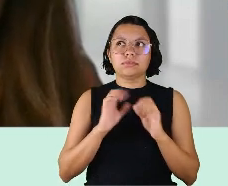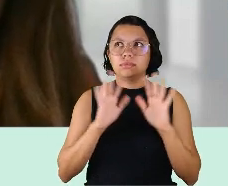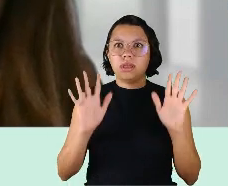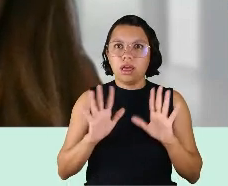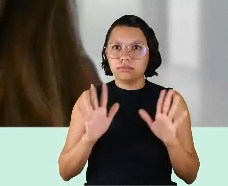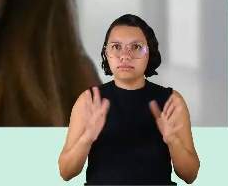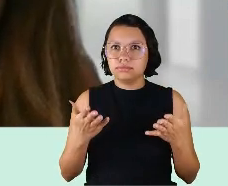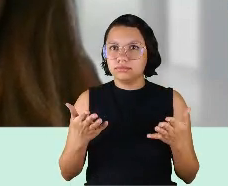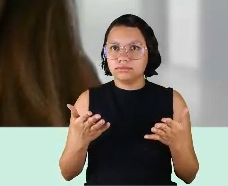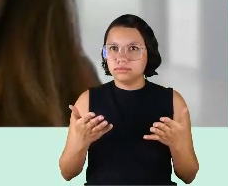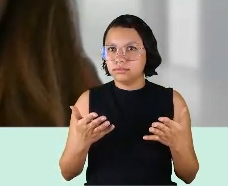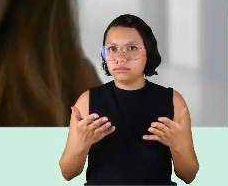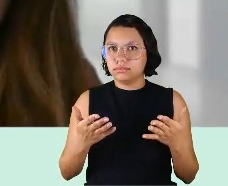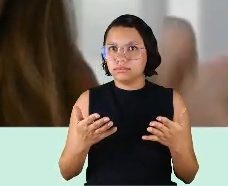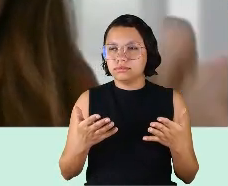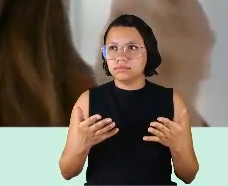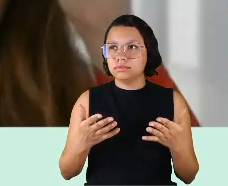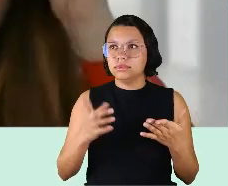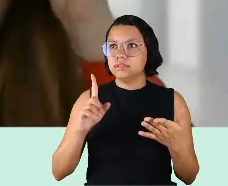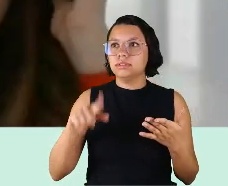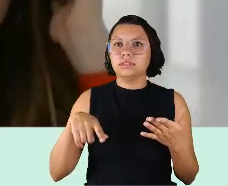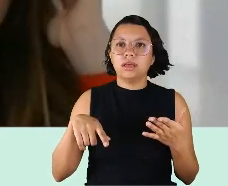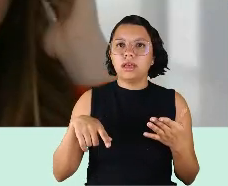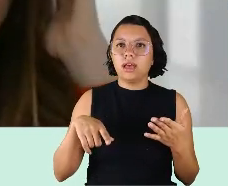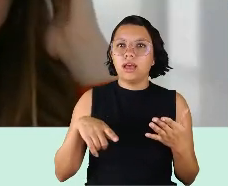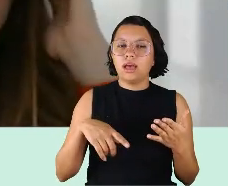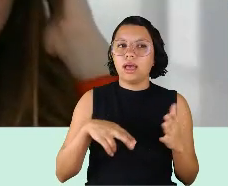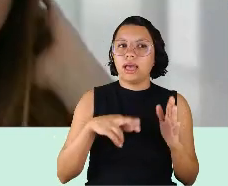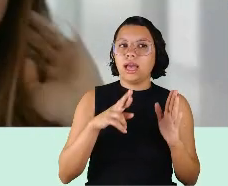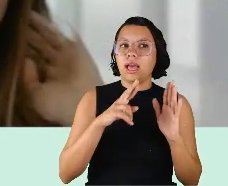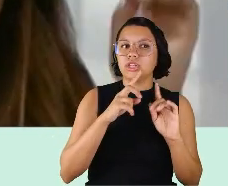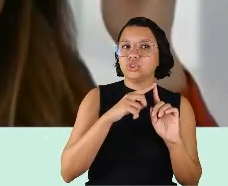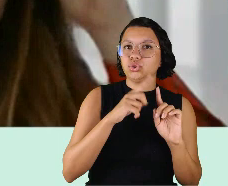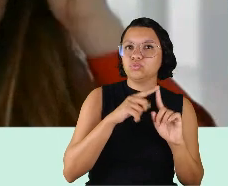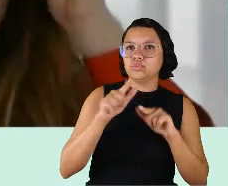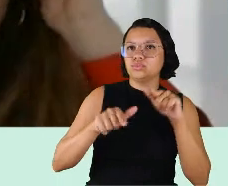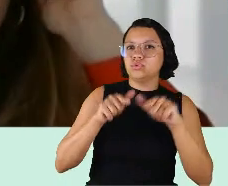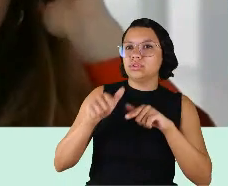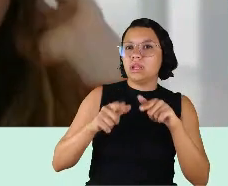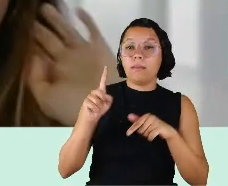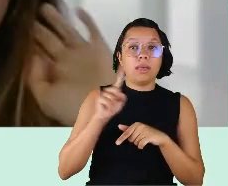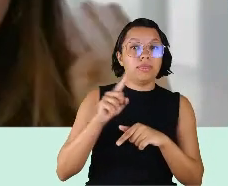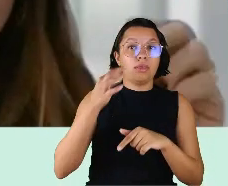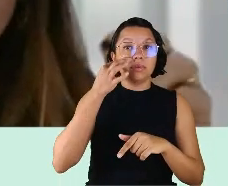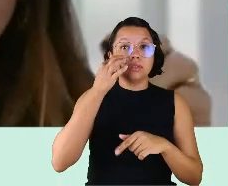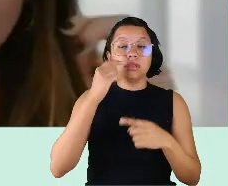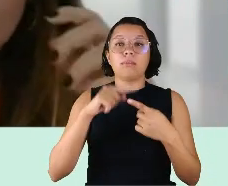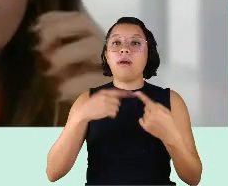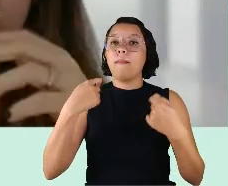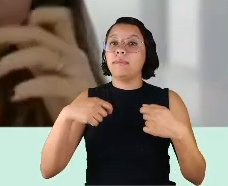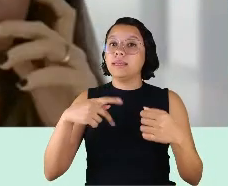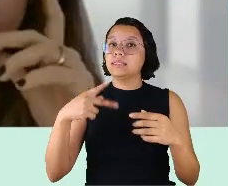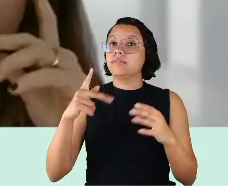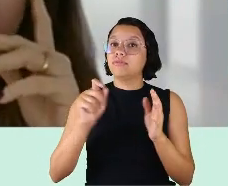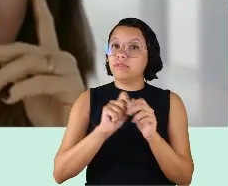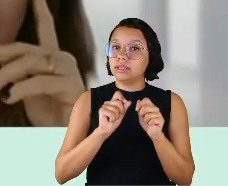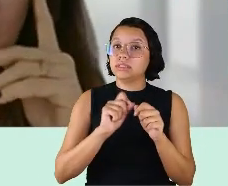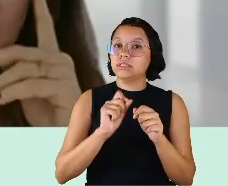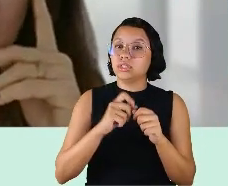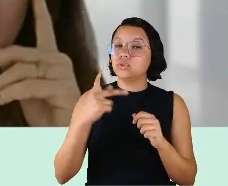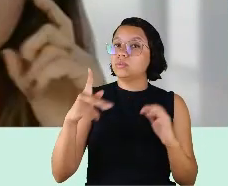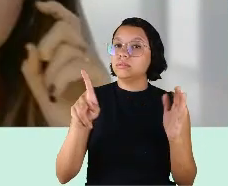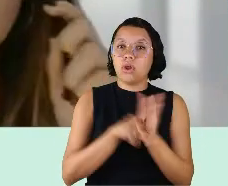Claro, ele está em regime de trabalho não presencial, mas ele terá que fazer as